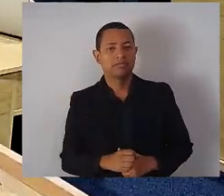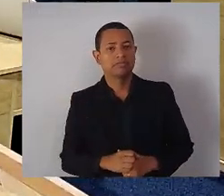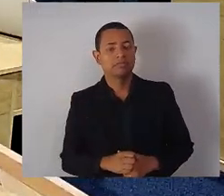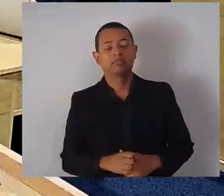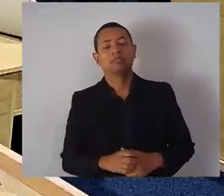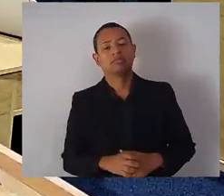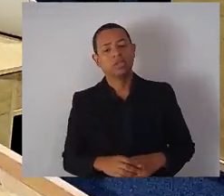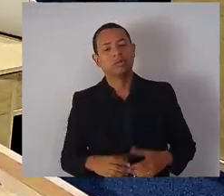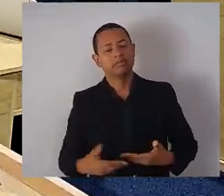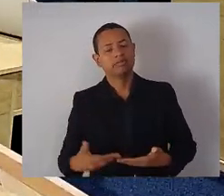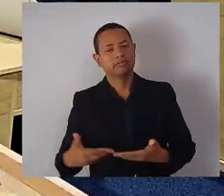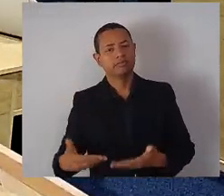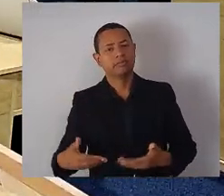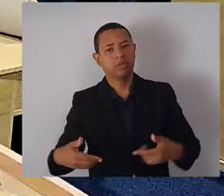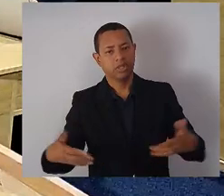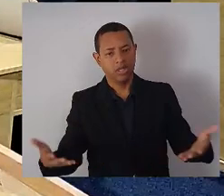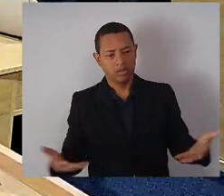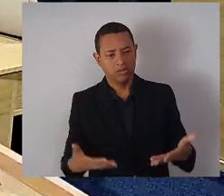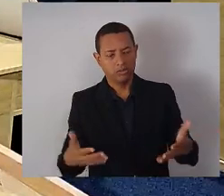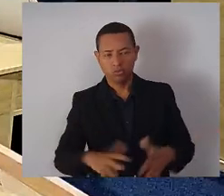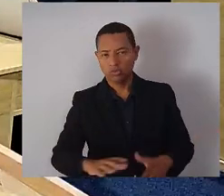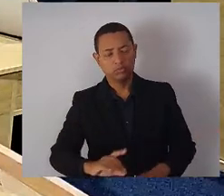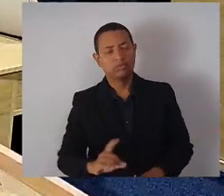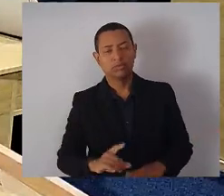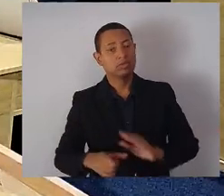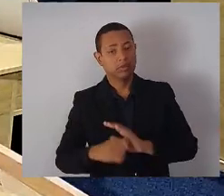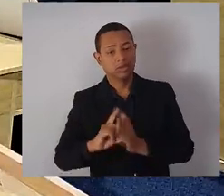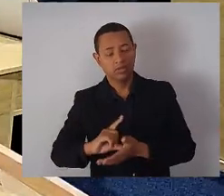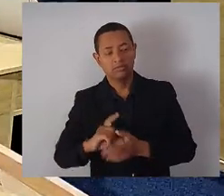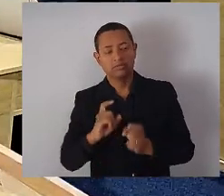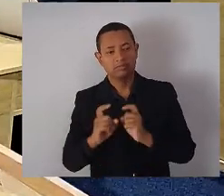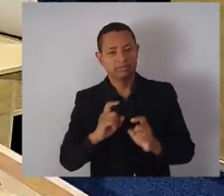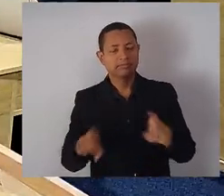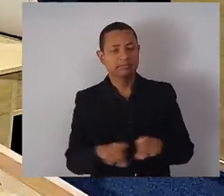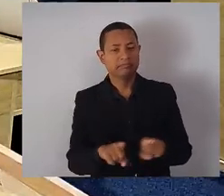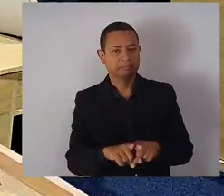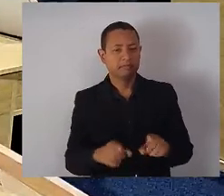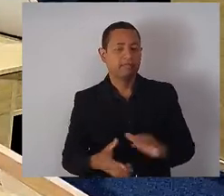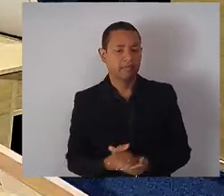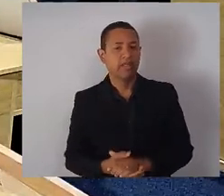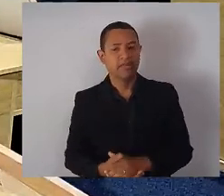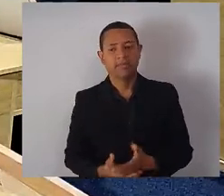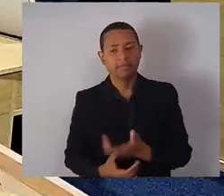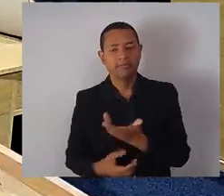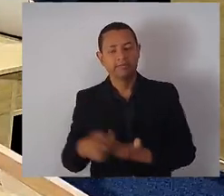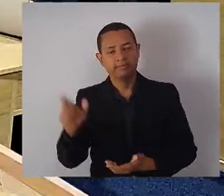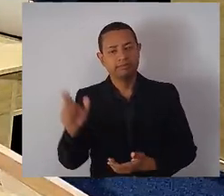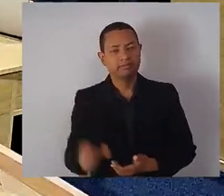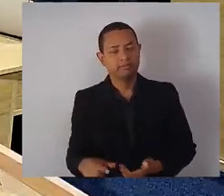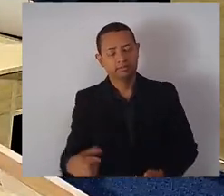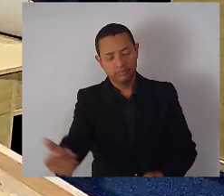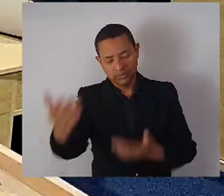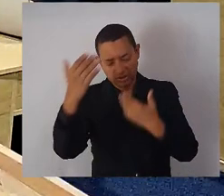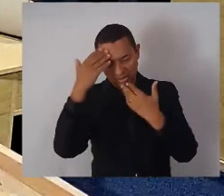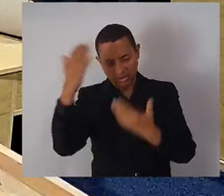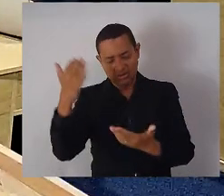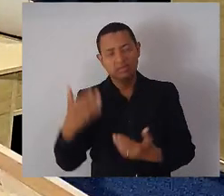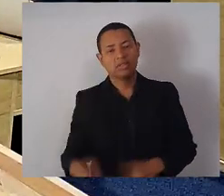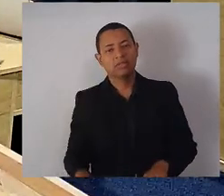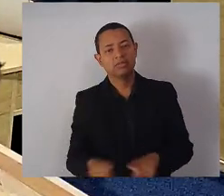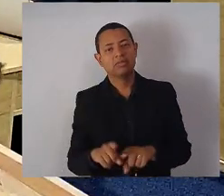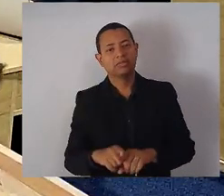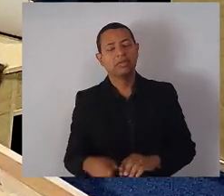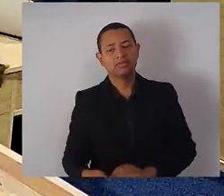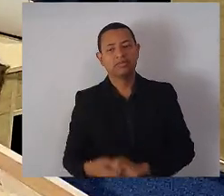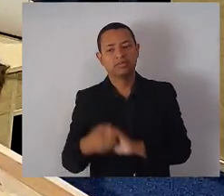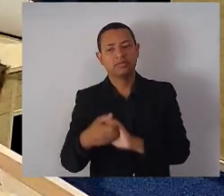agora na sessão, como também na audiência pública que realizamos, e na pessoa dele também agradecer e saudar todos os vereadores.